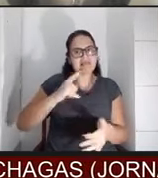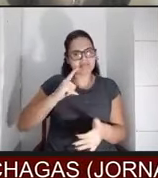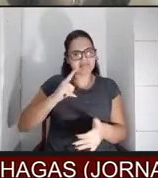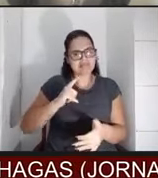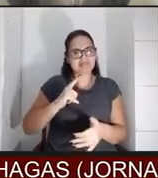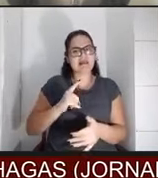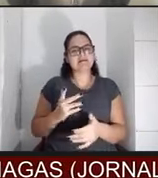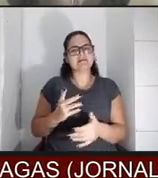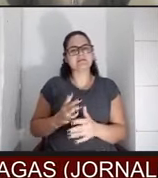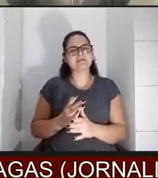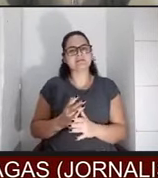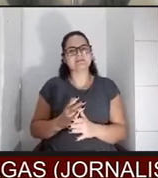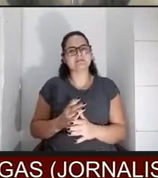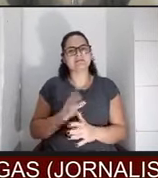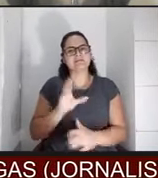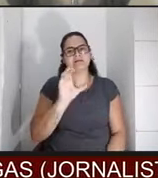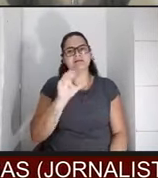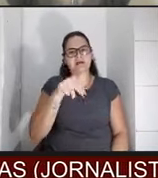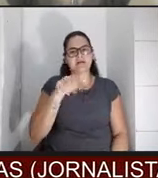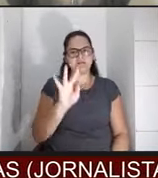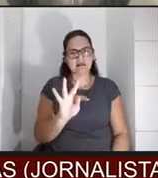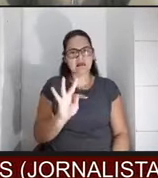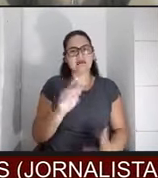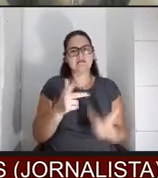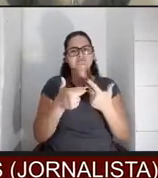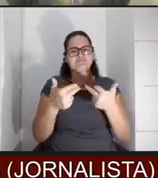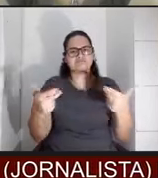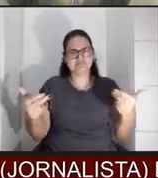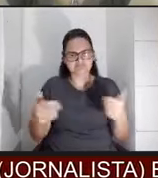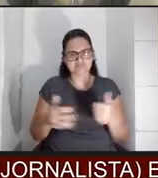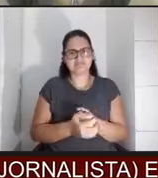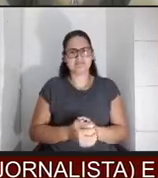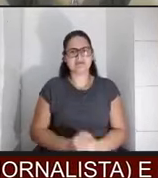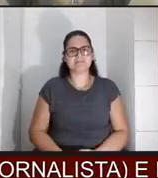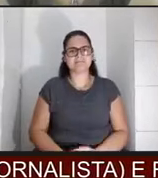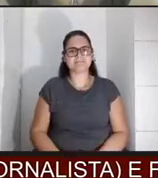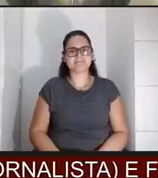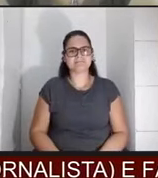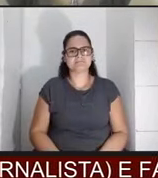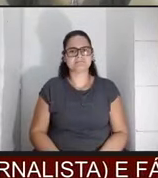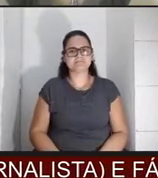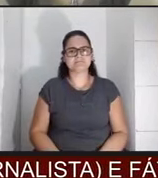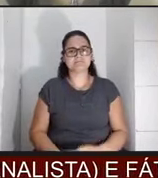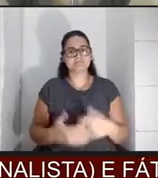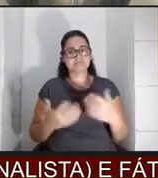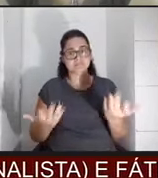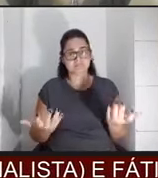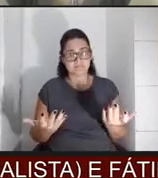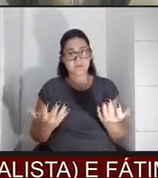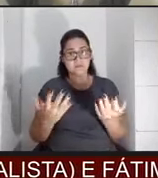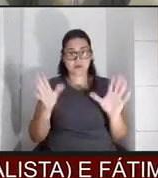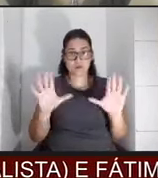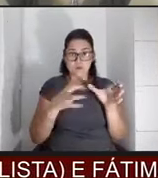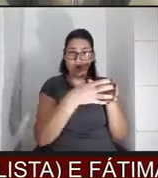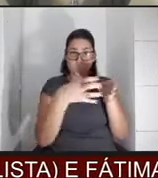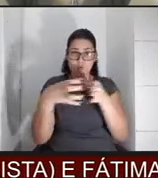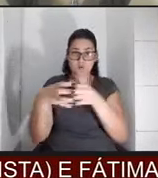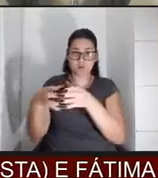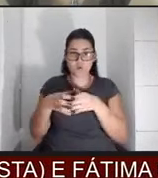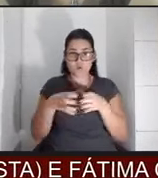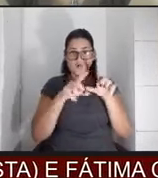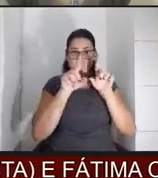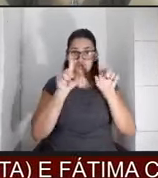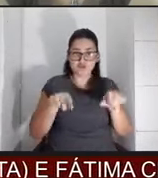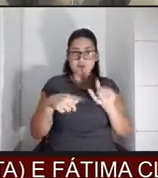caso é a CNTE e todas as suas entidades filiadas, né, sejam elas conjuntas, funcionários e professores,